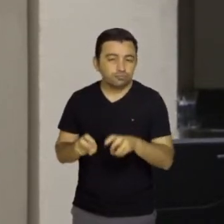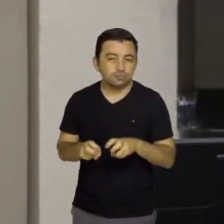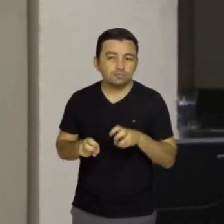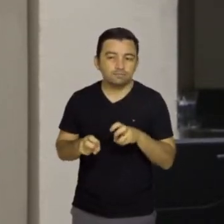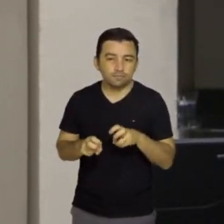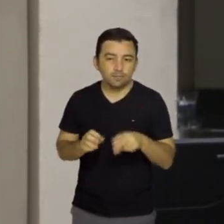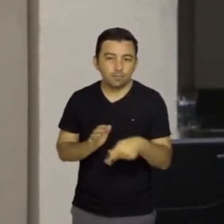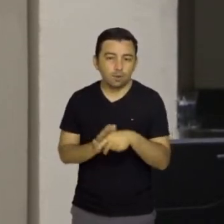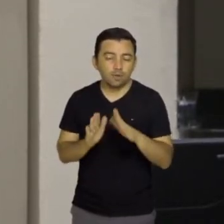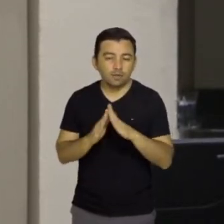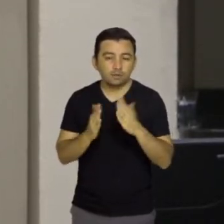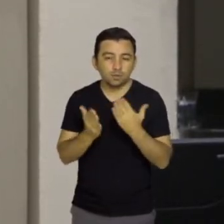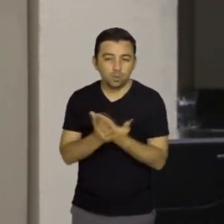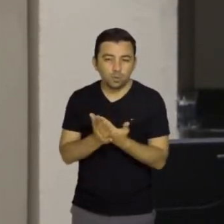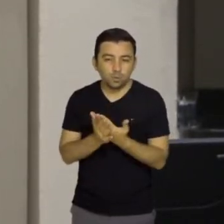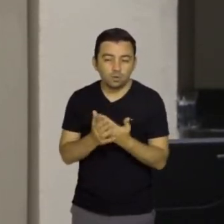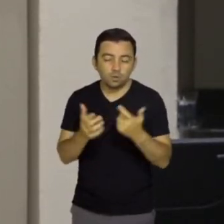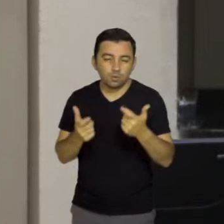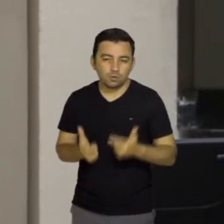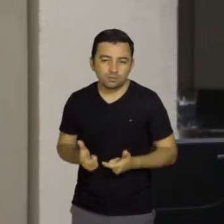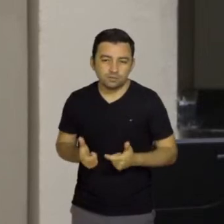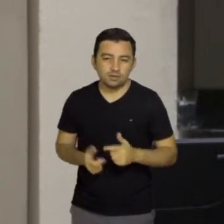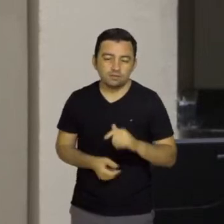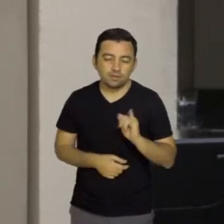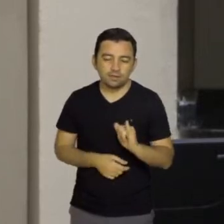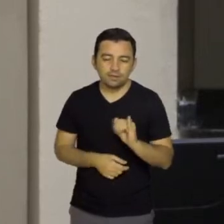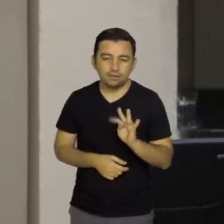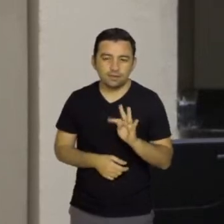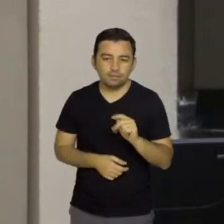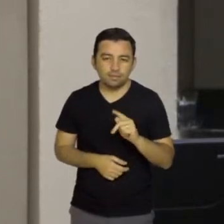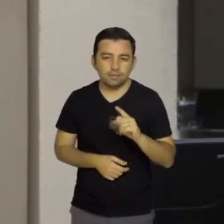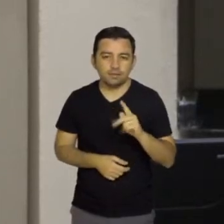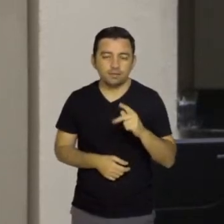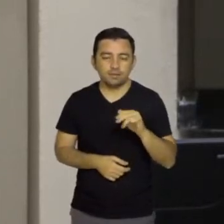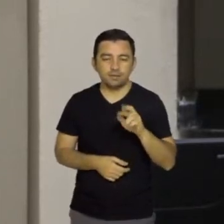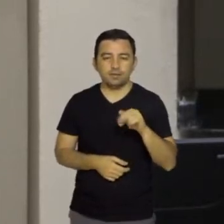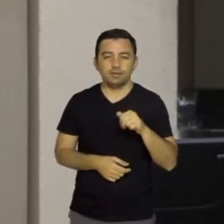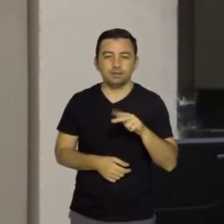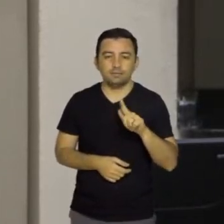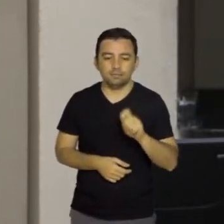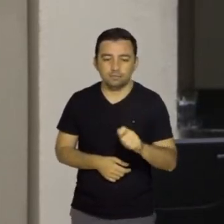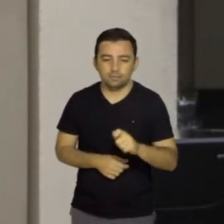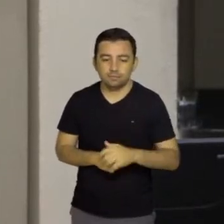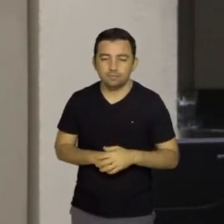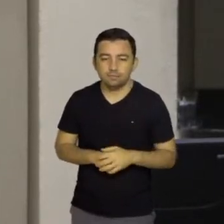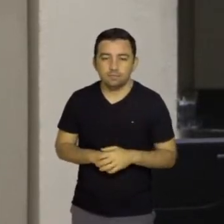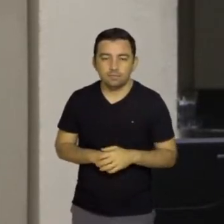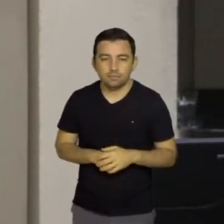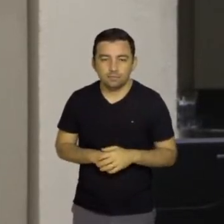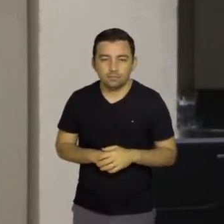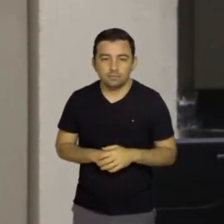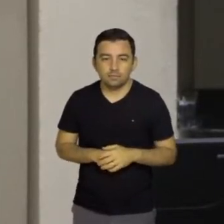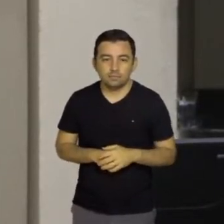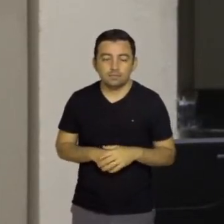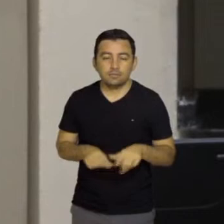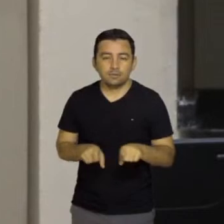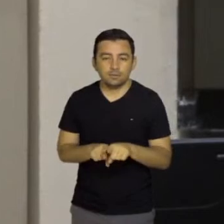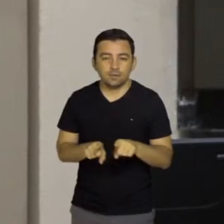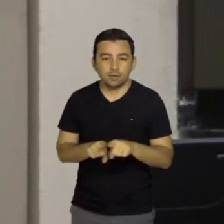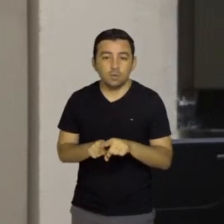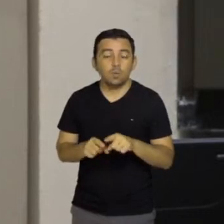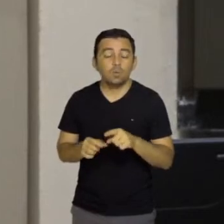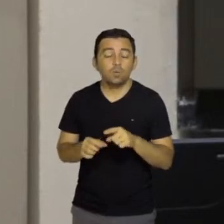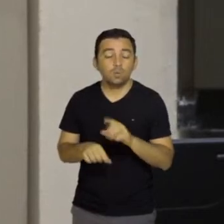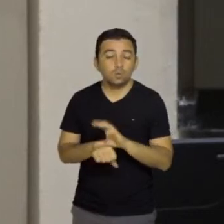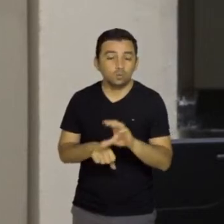na escola de Itapiranga. Na próxima quarta-feira, 22, serão abertas as inscrições para o curso técnico de